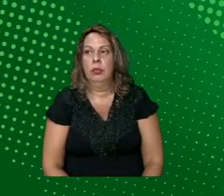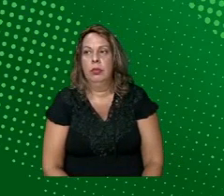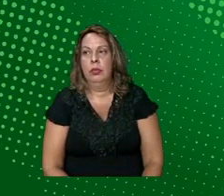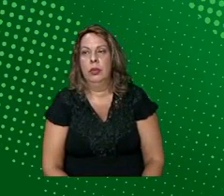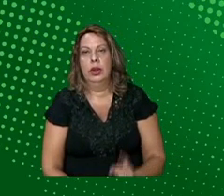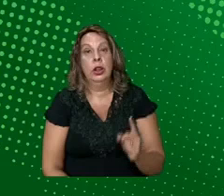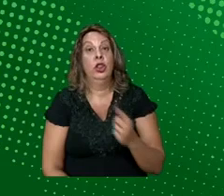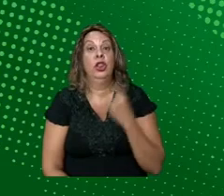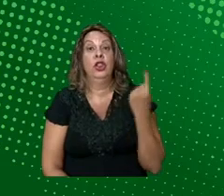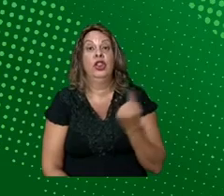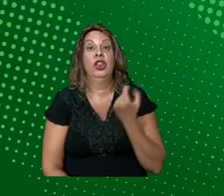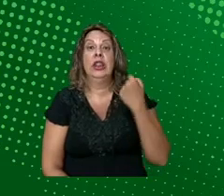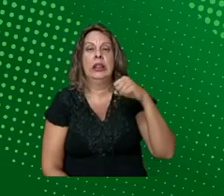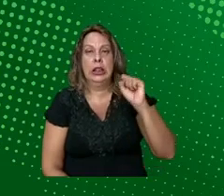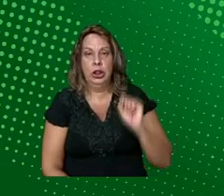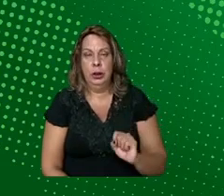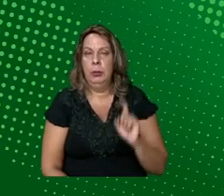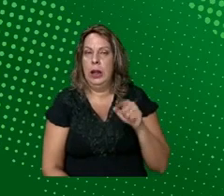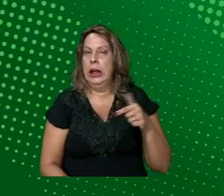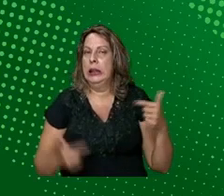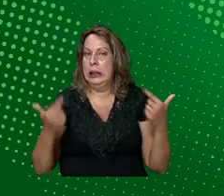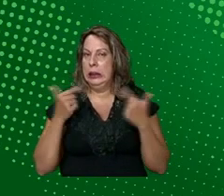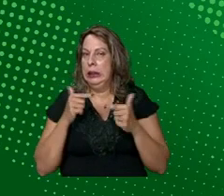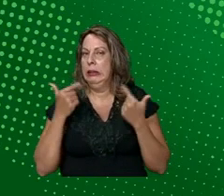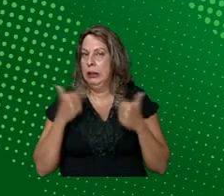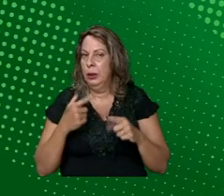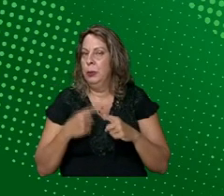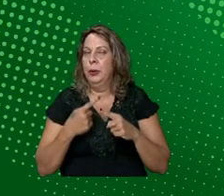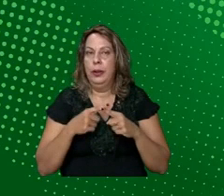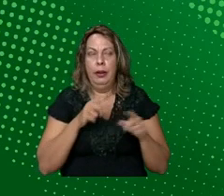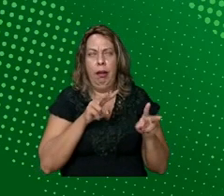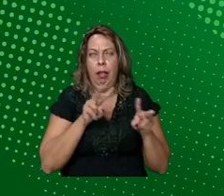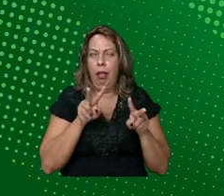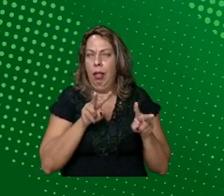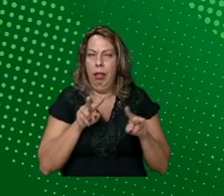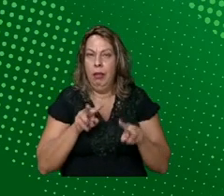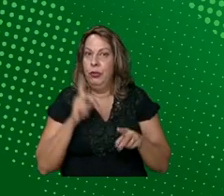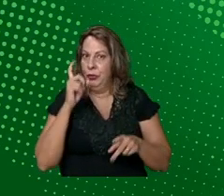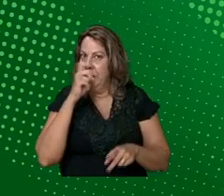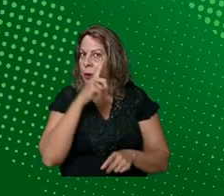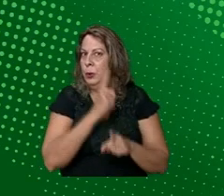mais divertida desse programa. É a parte mais divertida do programa, é verdade.